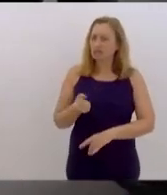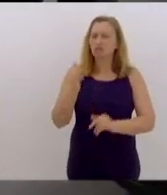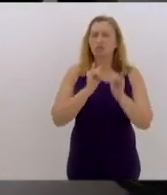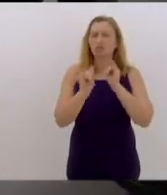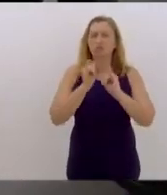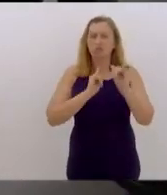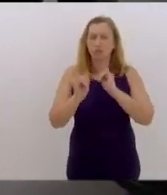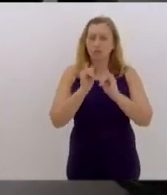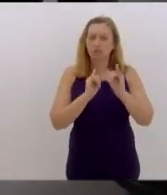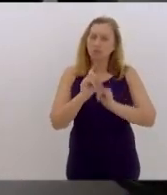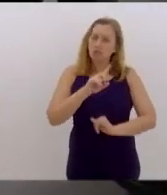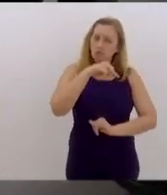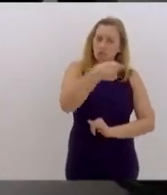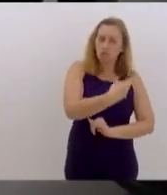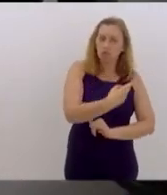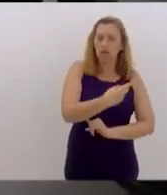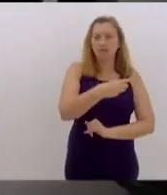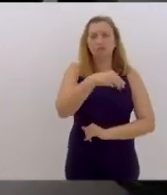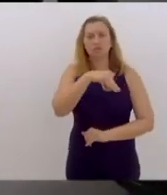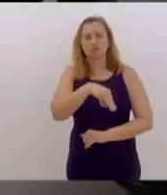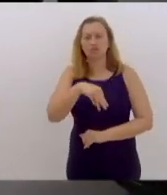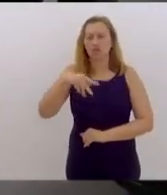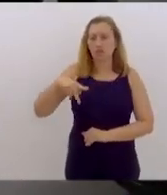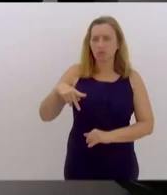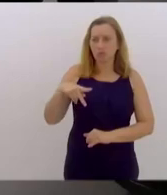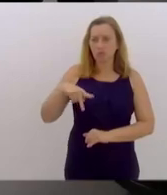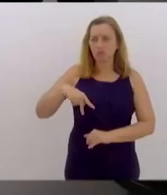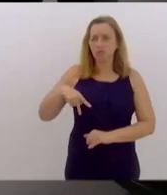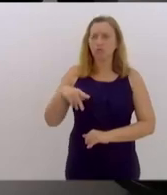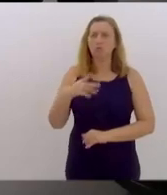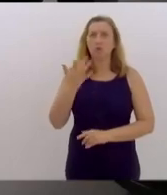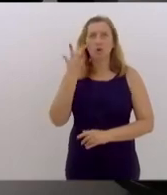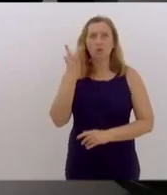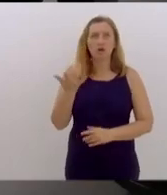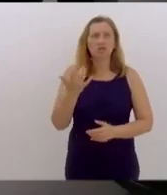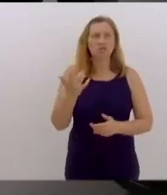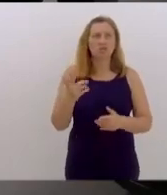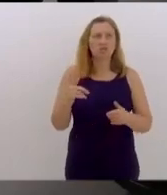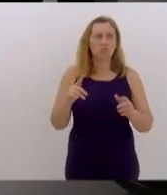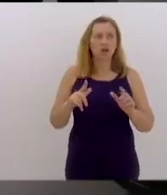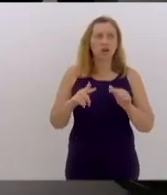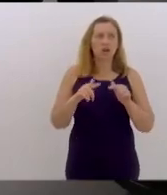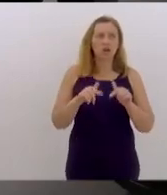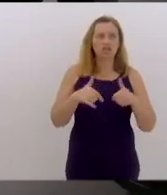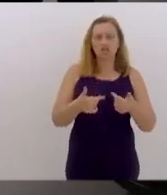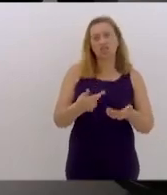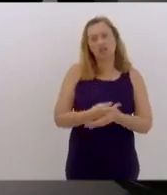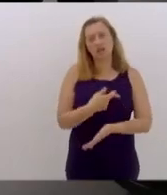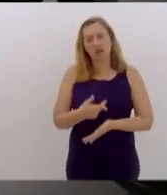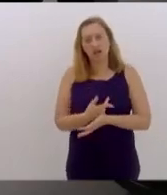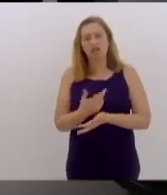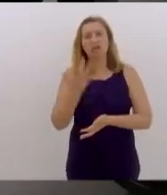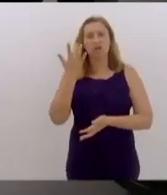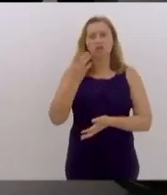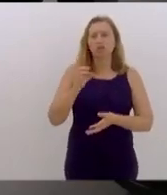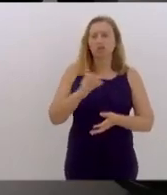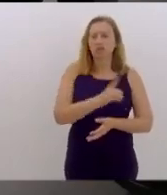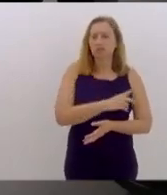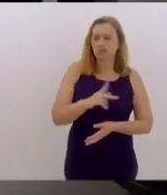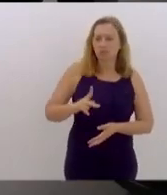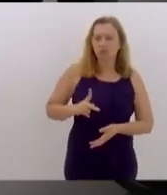informações do outro lado Ministério Público acho que a gente não tá invadindo o poder né já que tanta defensoria quanto